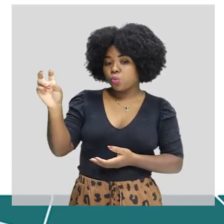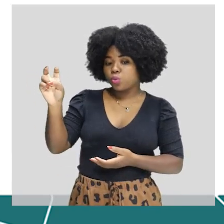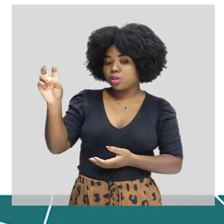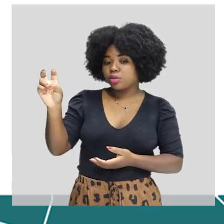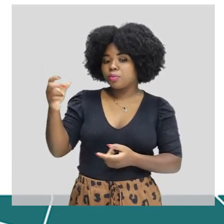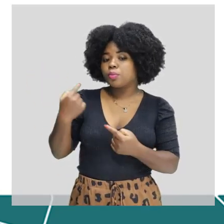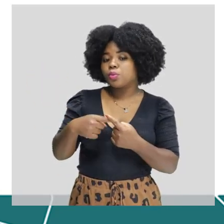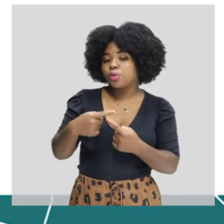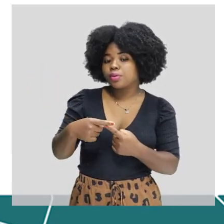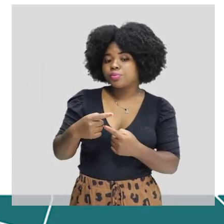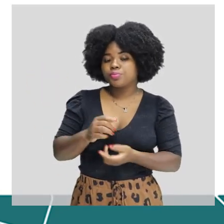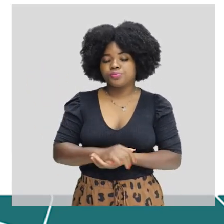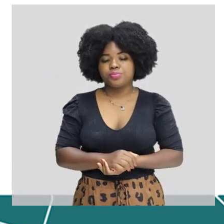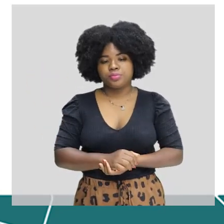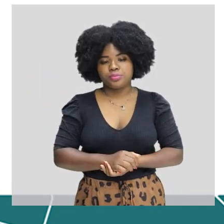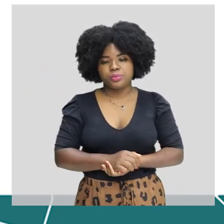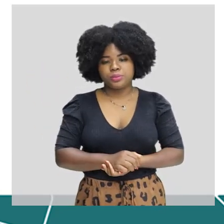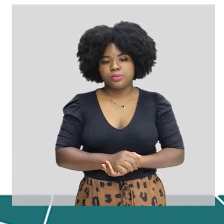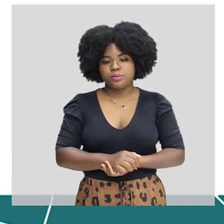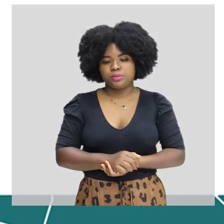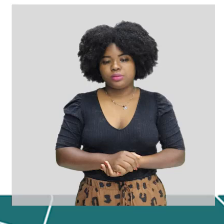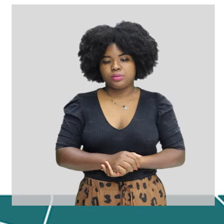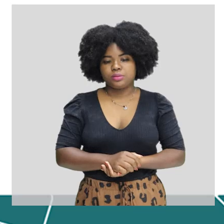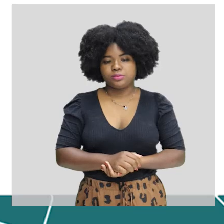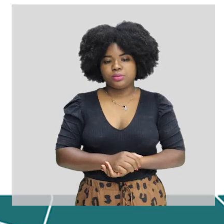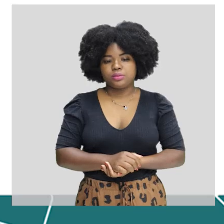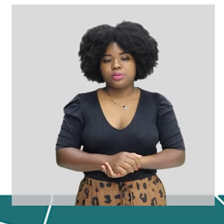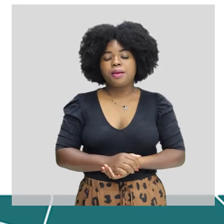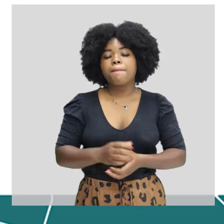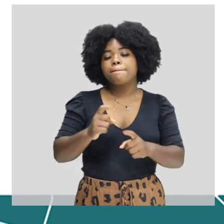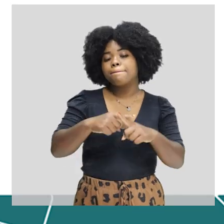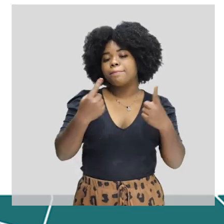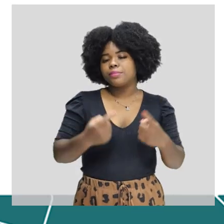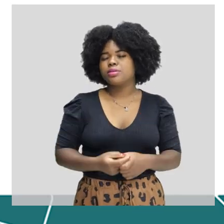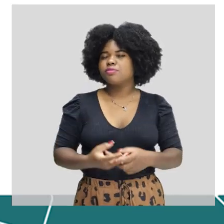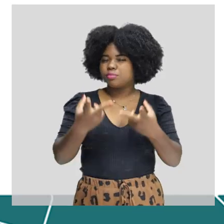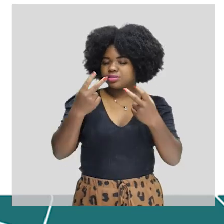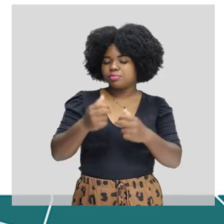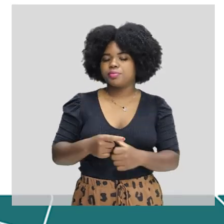resposta. Vamos ver, ó. Implicou a ruptura do estoque.